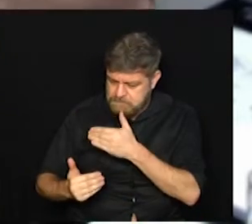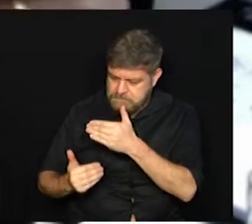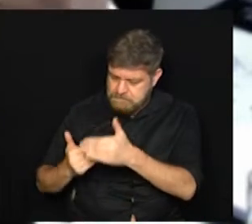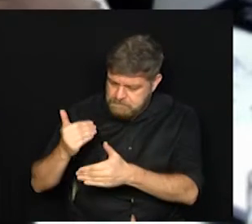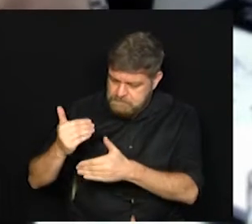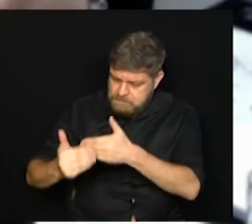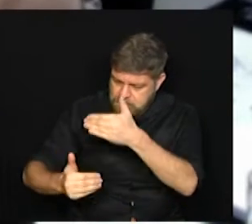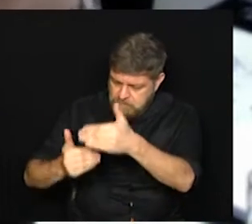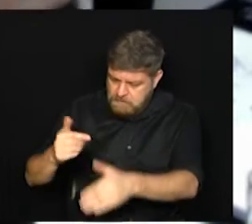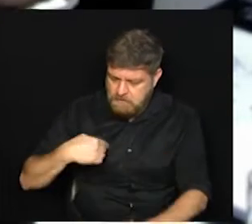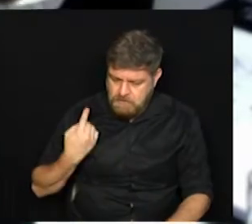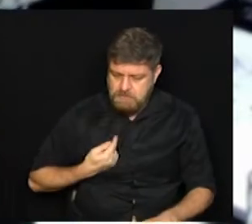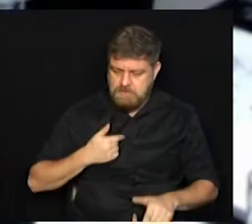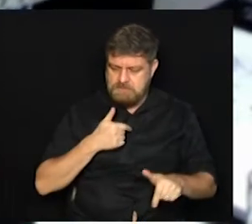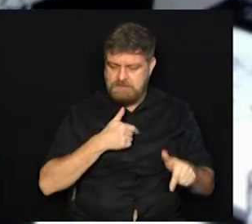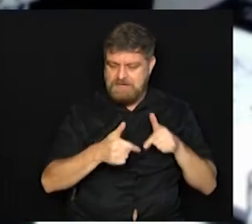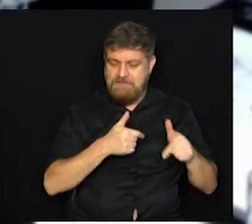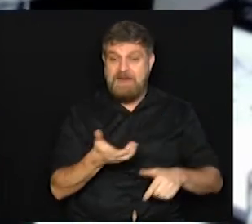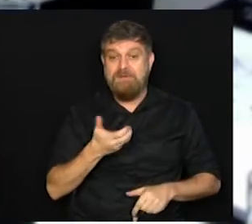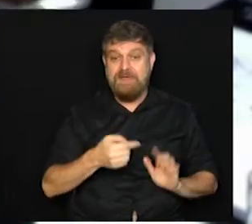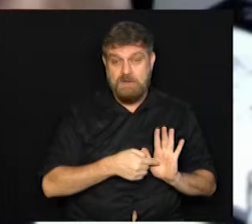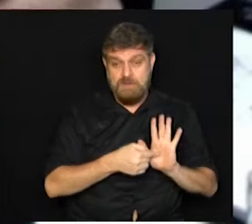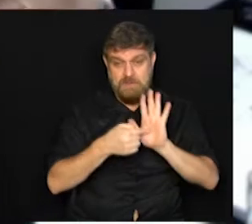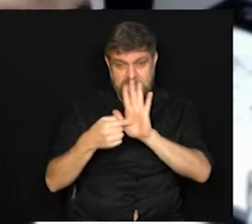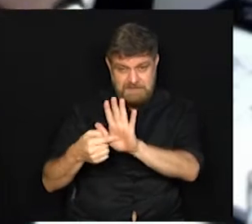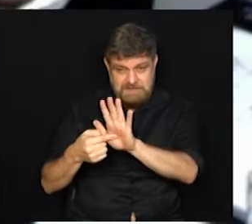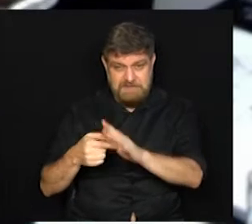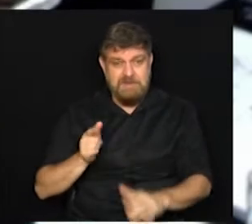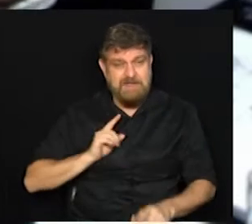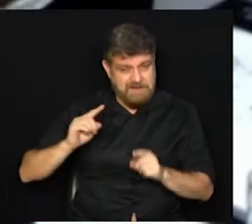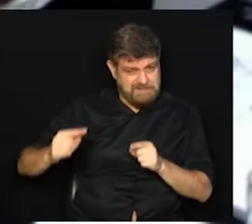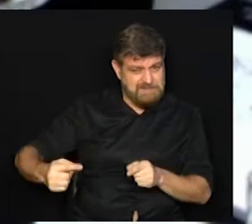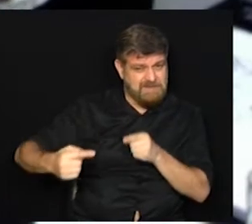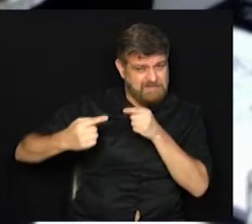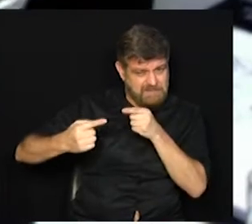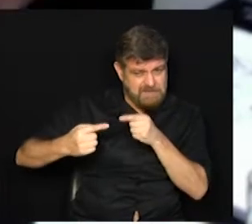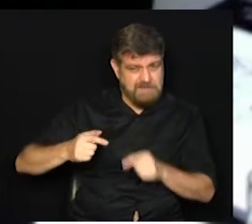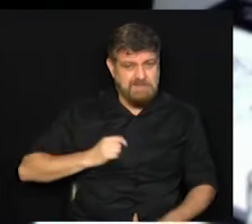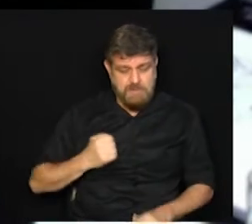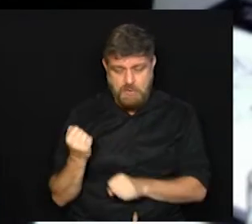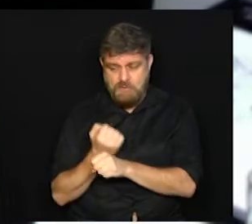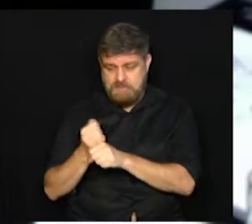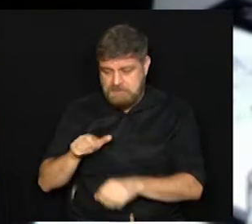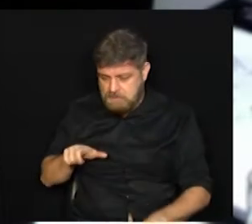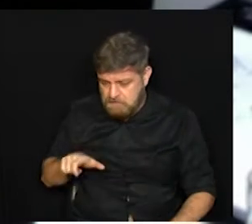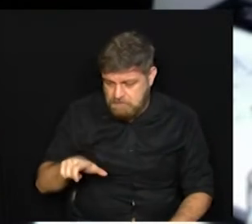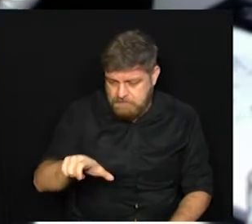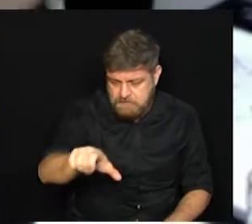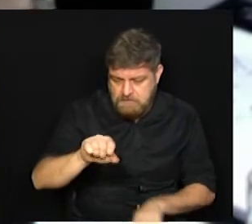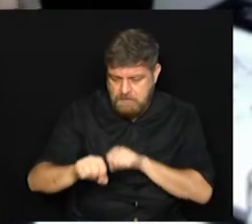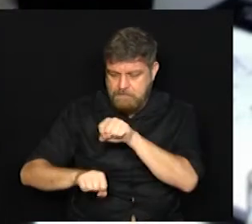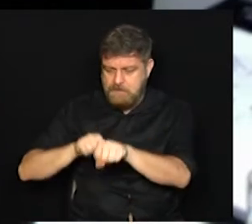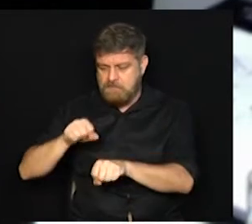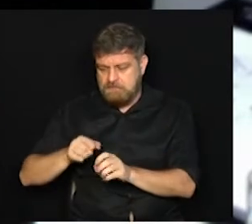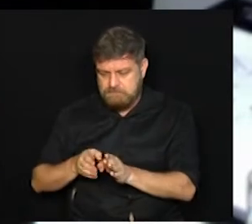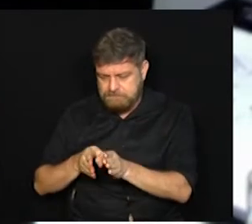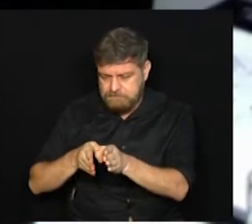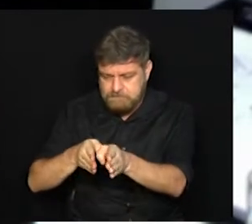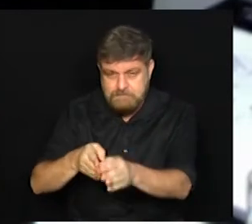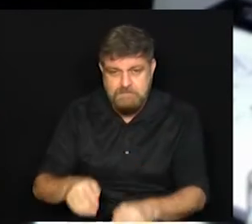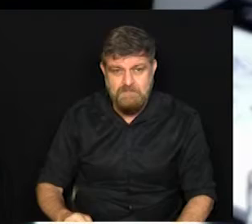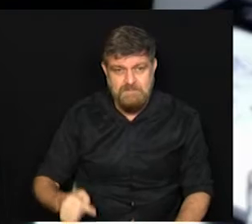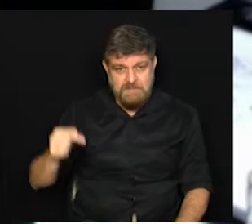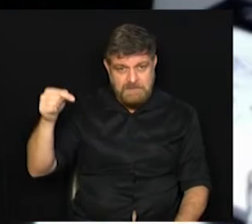mostrar o trabalho que vem sendo feito. É desafiador, né, fazer ciclovias, mas eu vou te dizer uma coisa. Você vê aqui